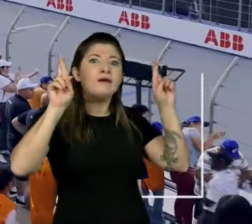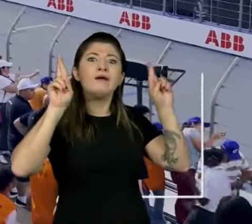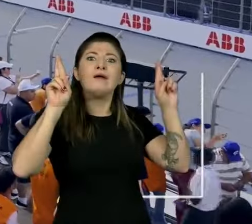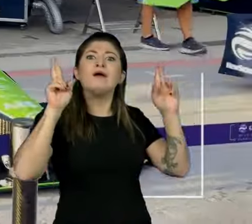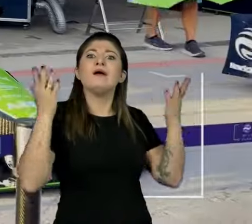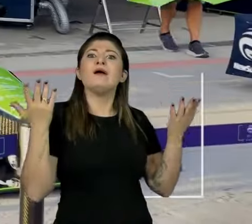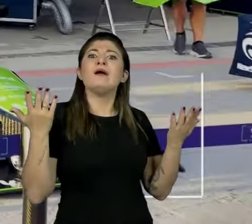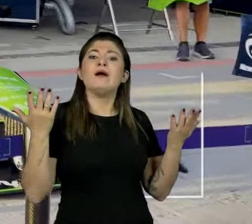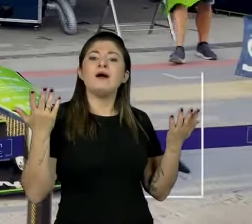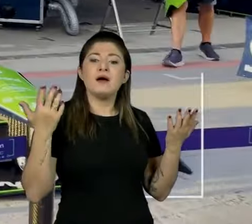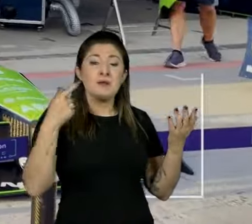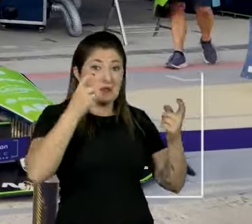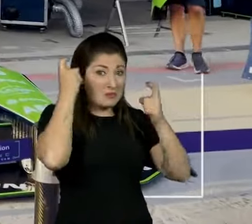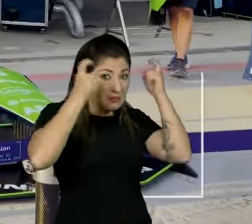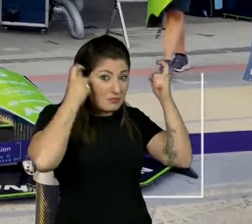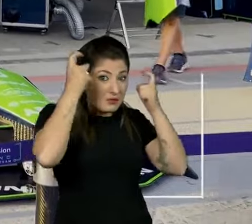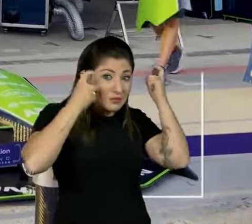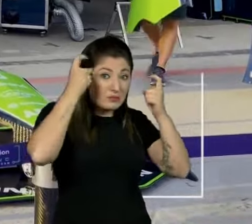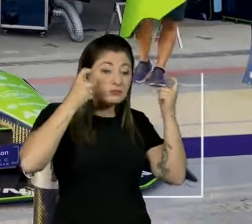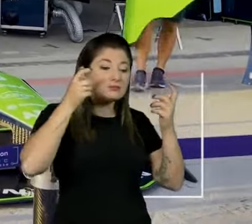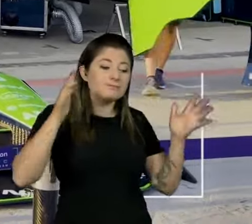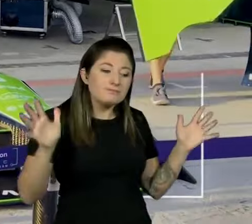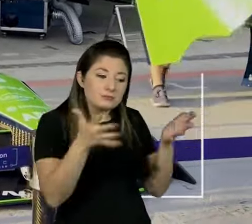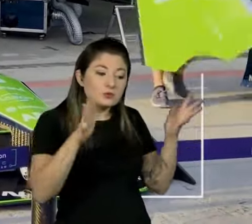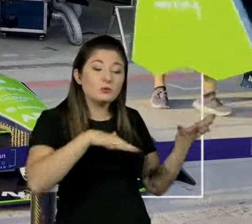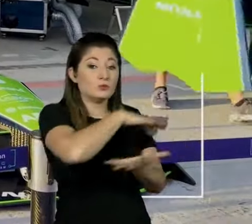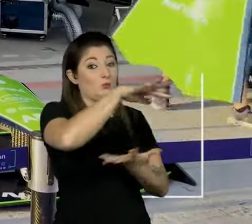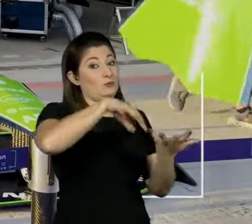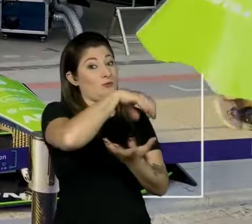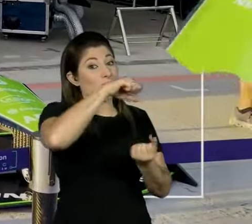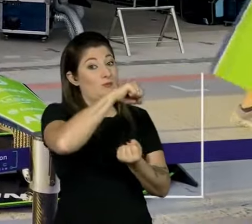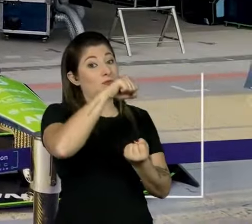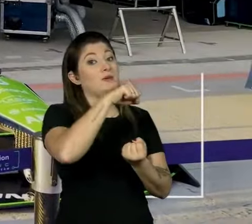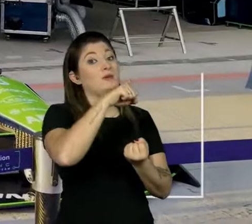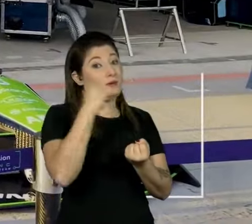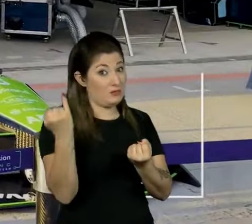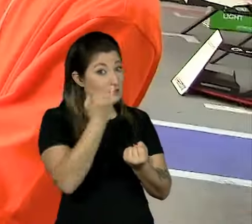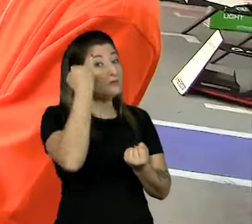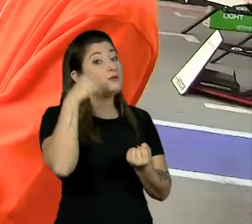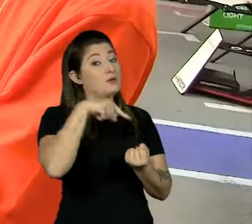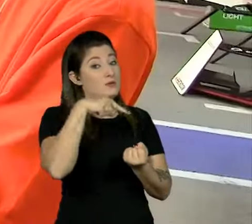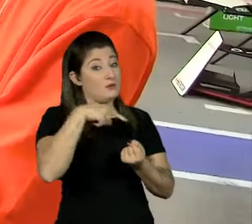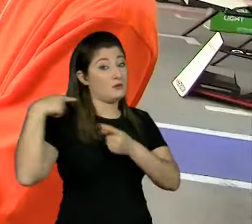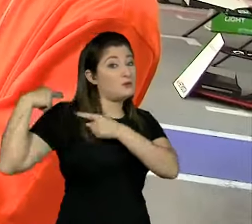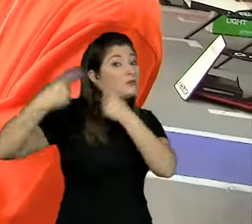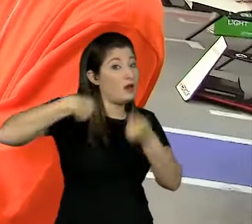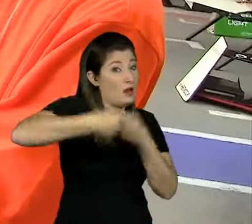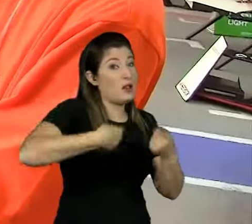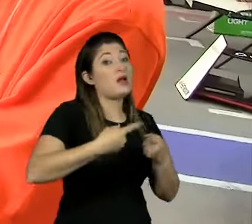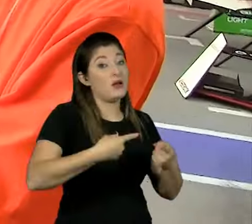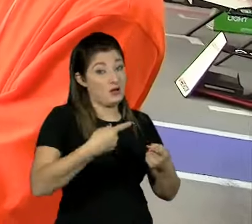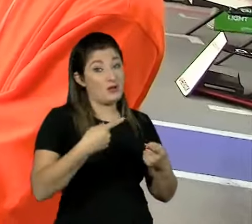se importa e apoia a sustentabilidade, então é algo importante para a nova geração aprender a como